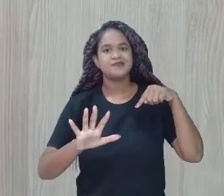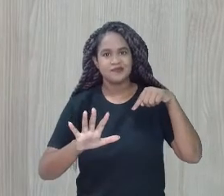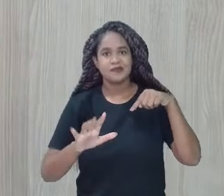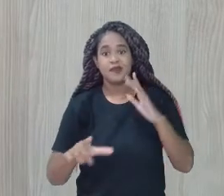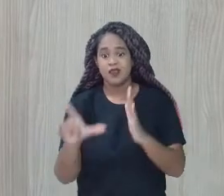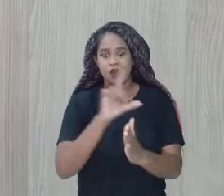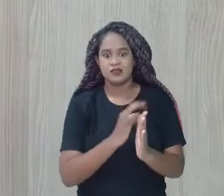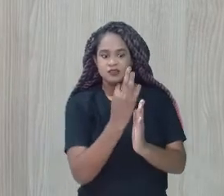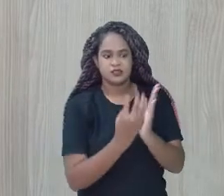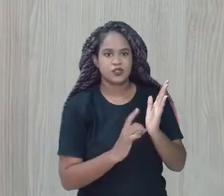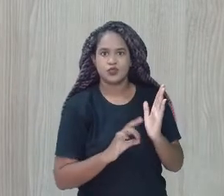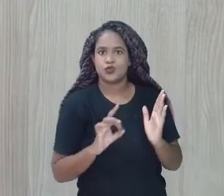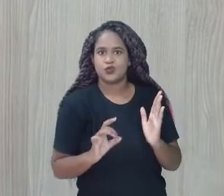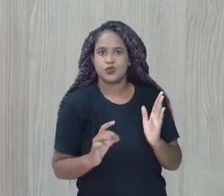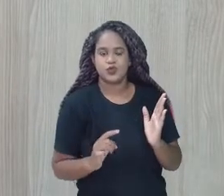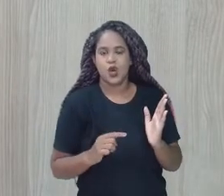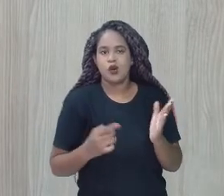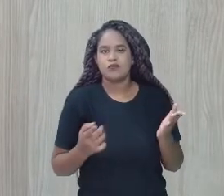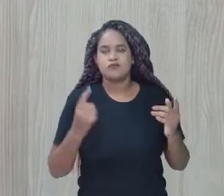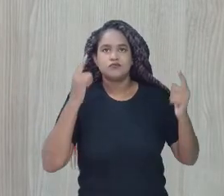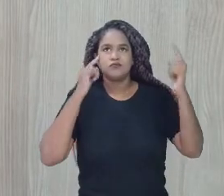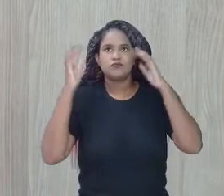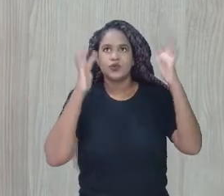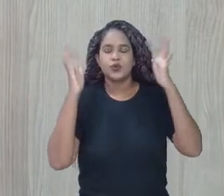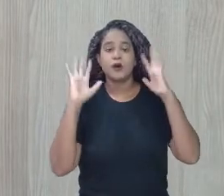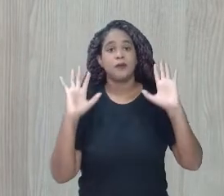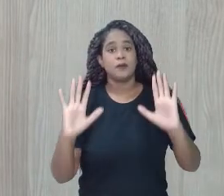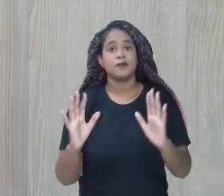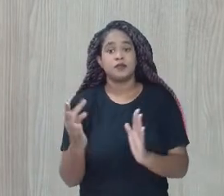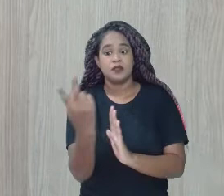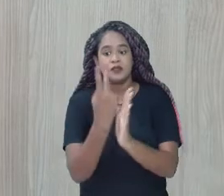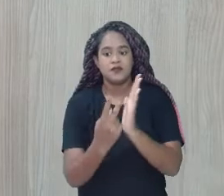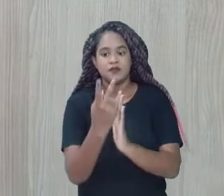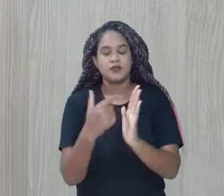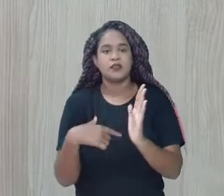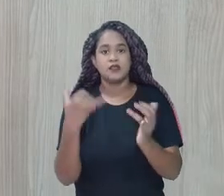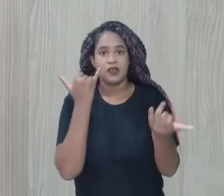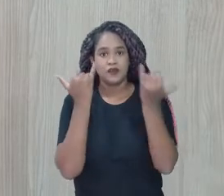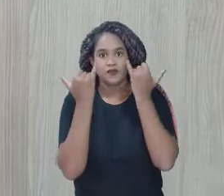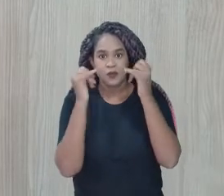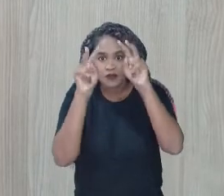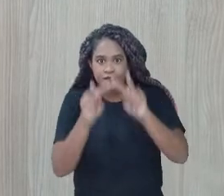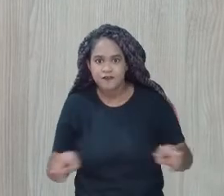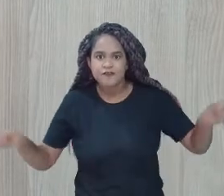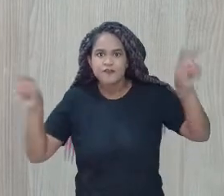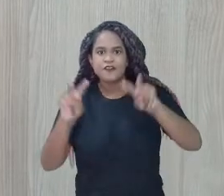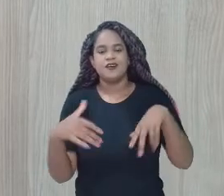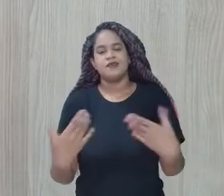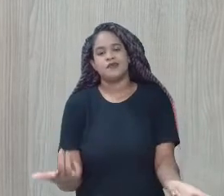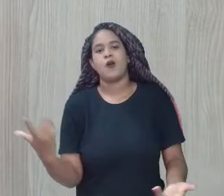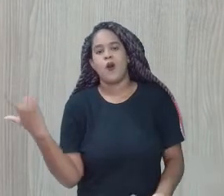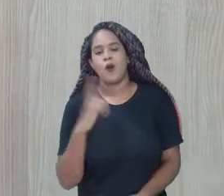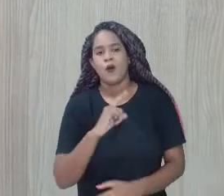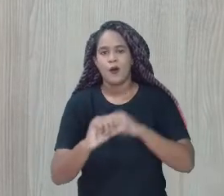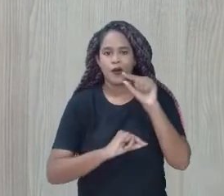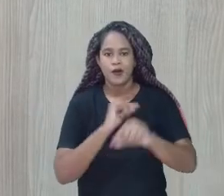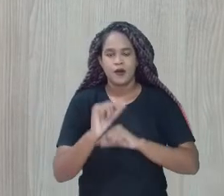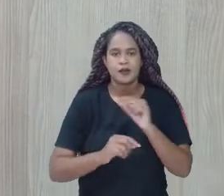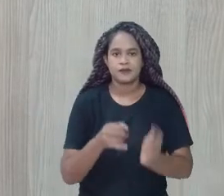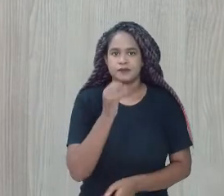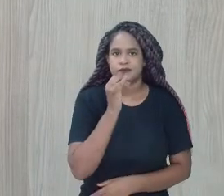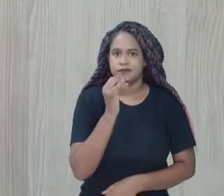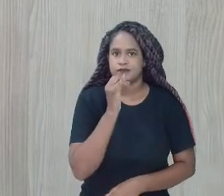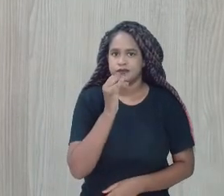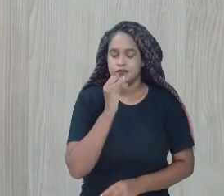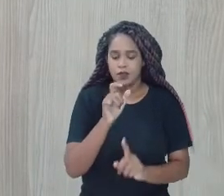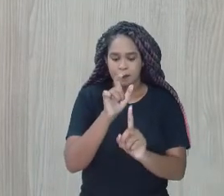dada completamente à imaginação, mas que agora a gente tem as informações também visuais. Então, você consegue...